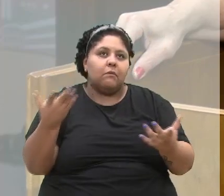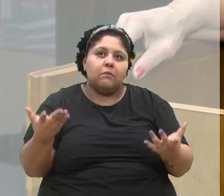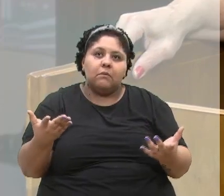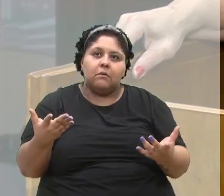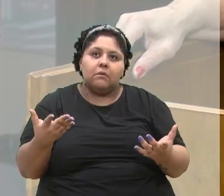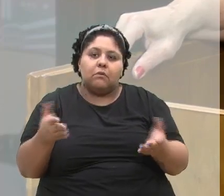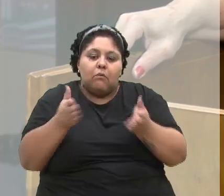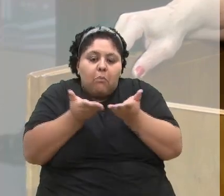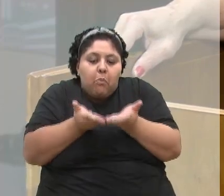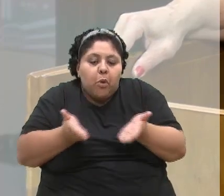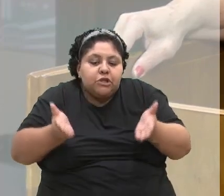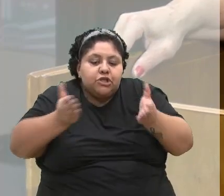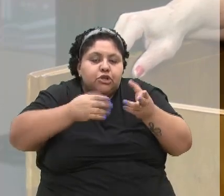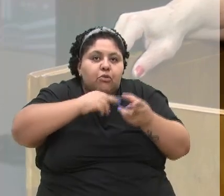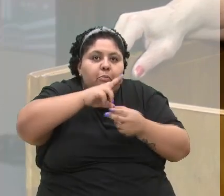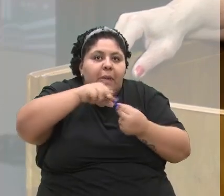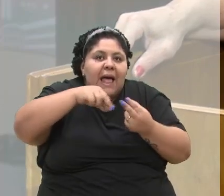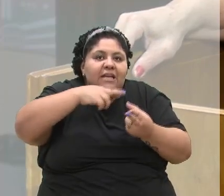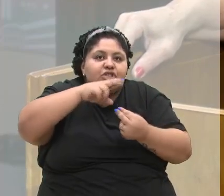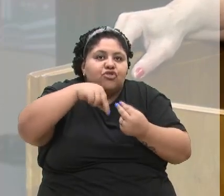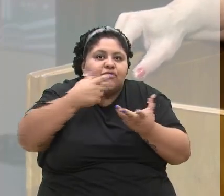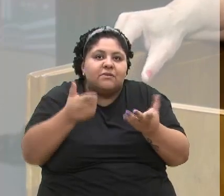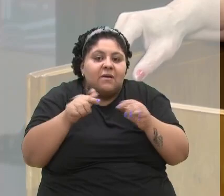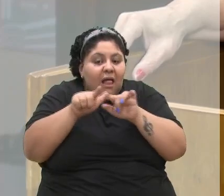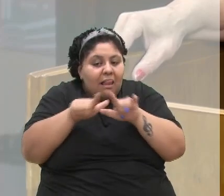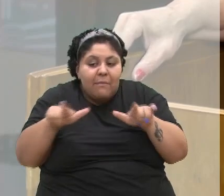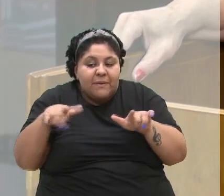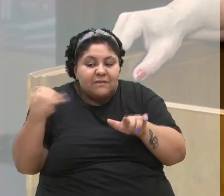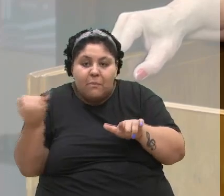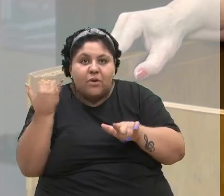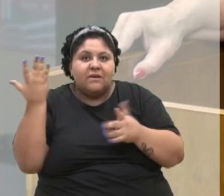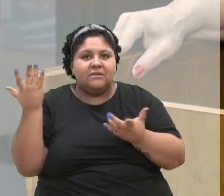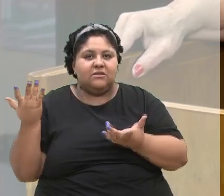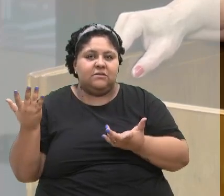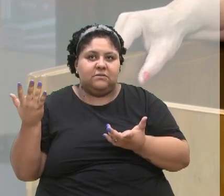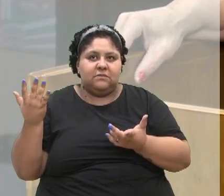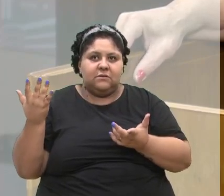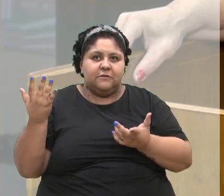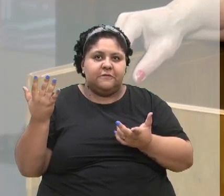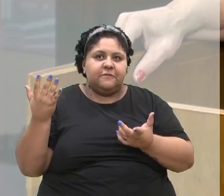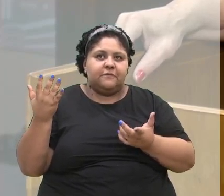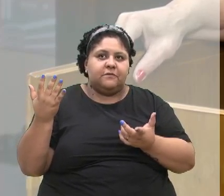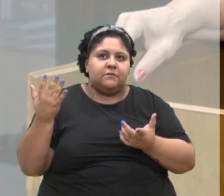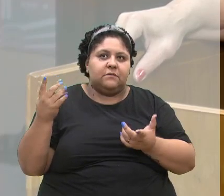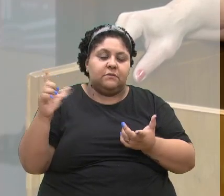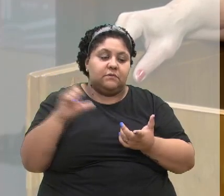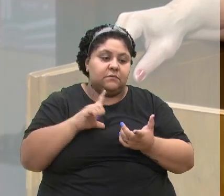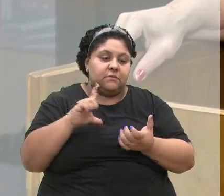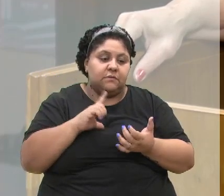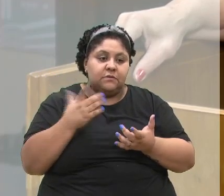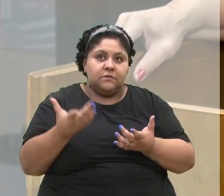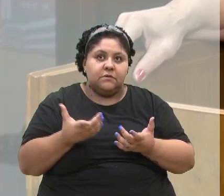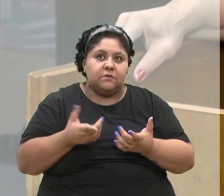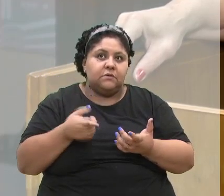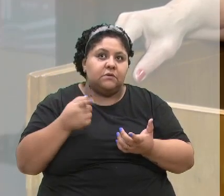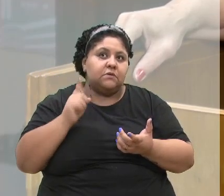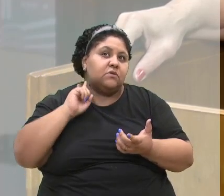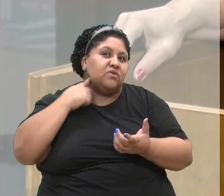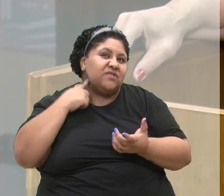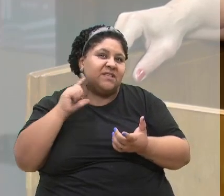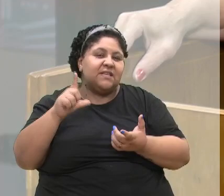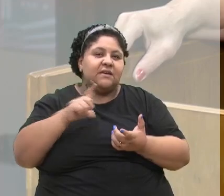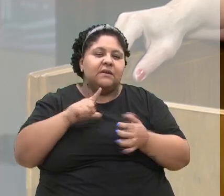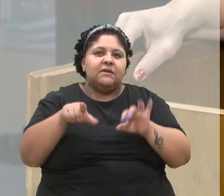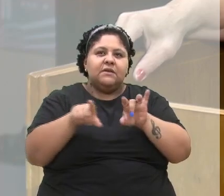potinho plástico, o que tem. A limpeza é fundamental, né? Aonde tem sujeira, tem